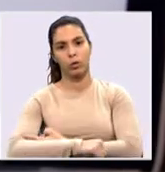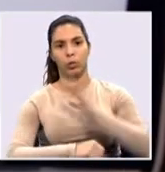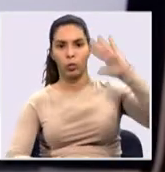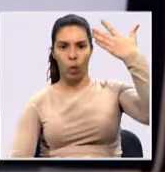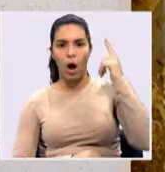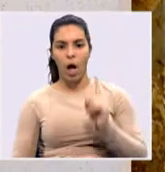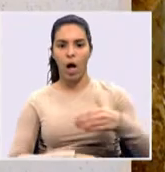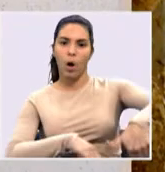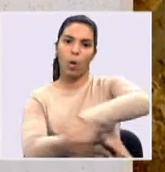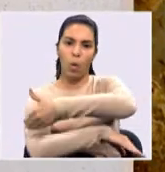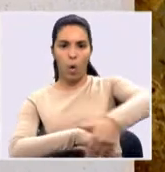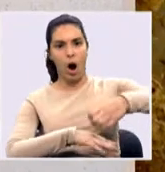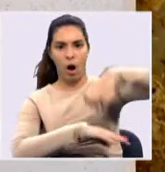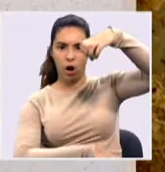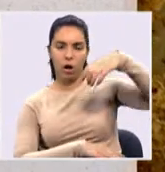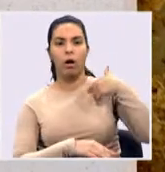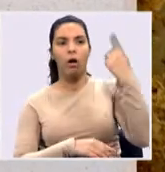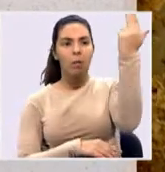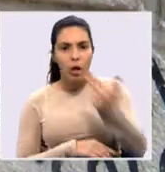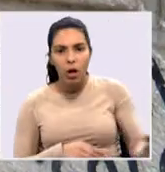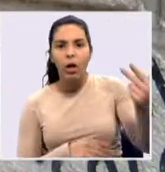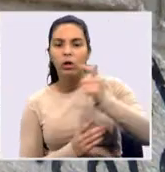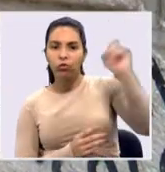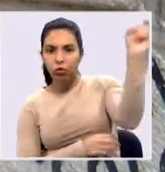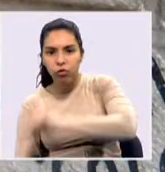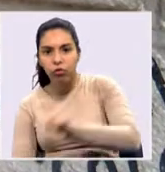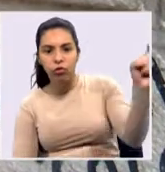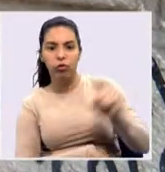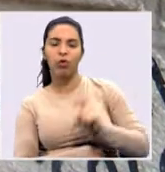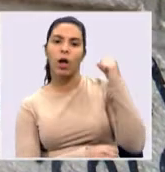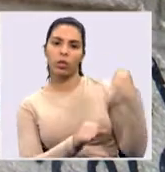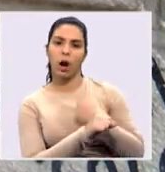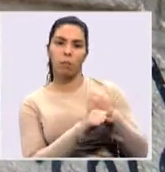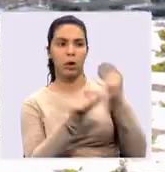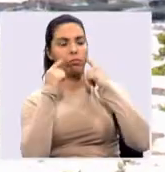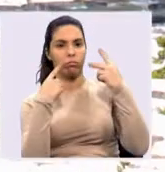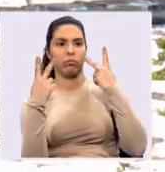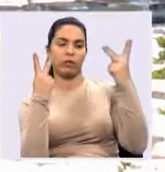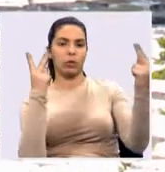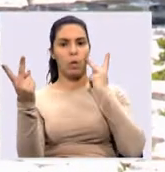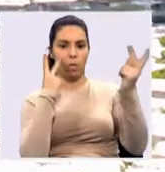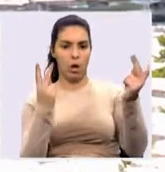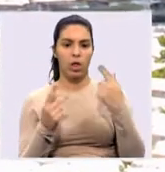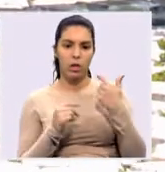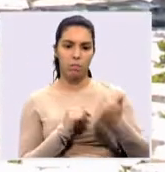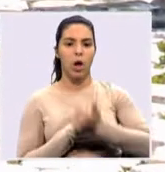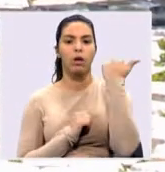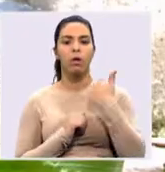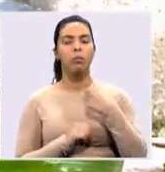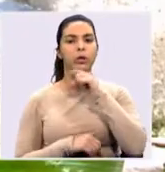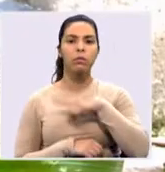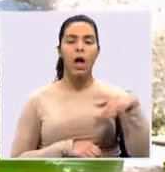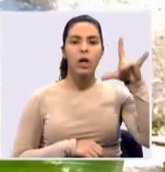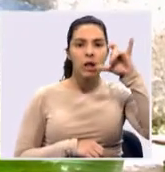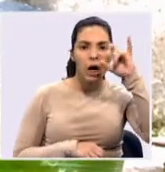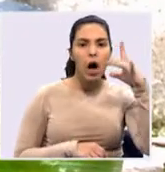que a parte mais forte deve ser o nosso trabalho. Falando de arte urbana, é os trabalhos que estão na rua. E é fixe ver hoje em dia, estás com um trabalho teu na rua e a